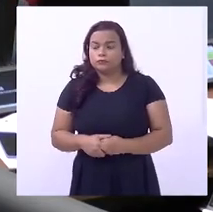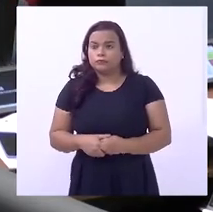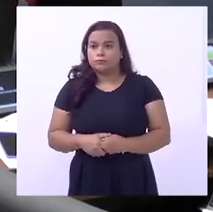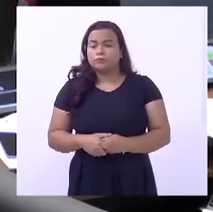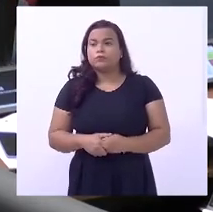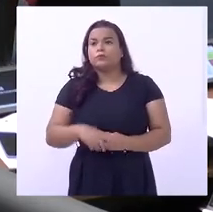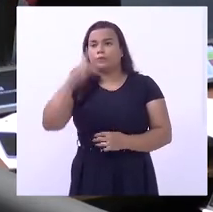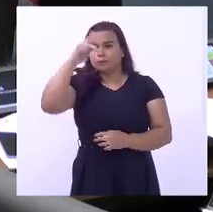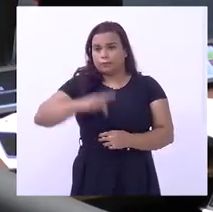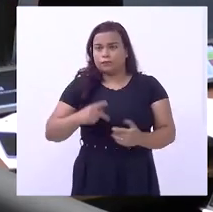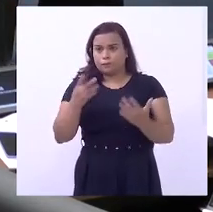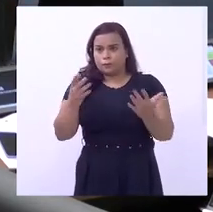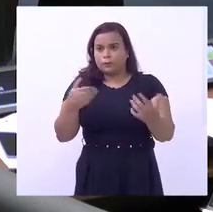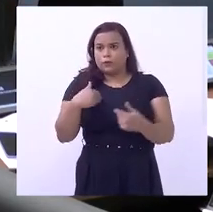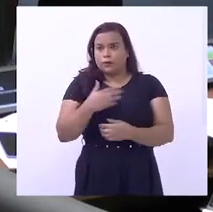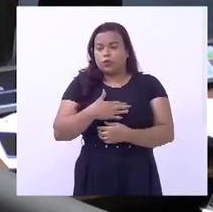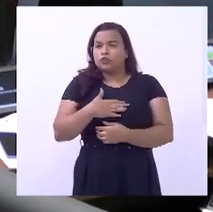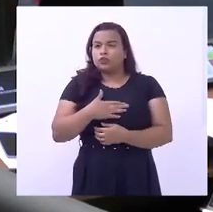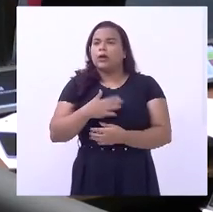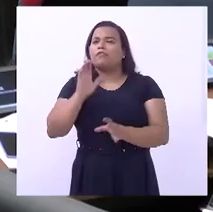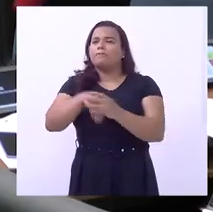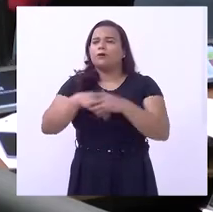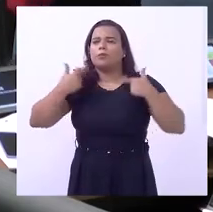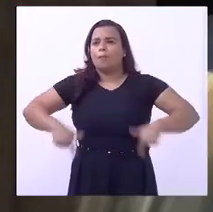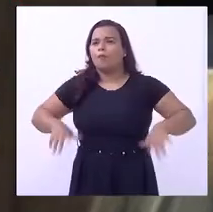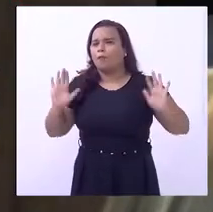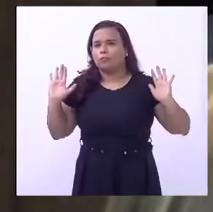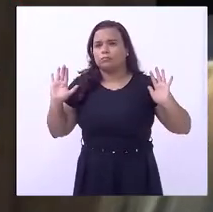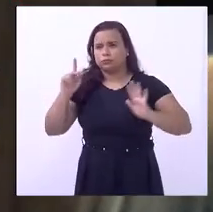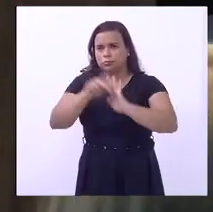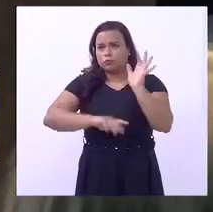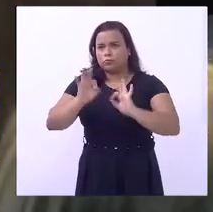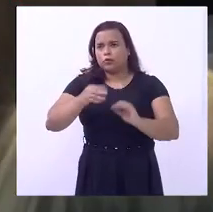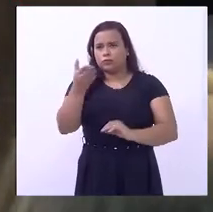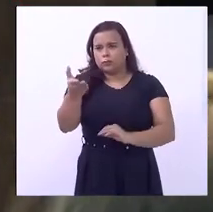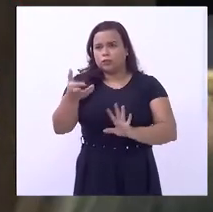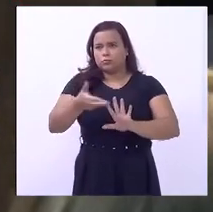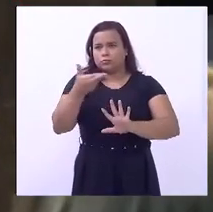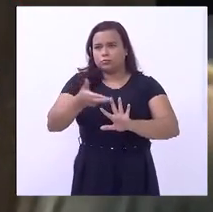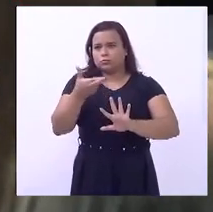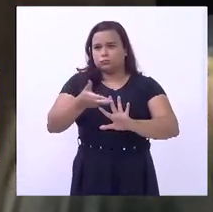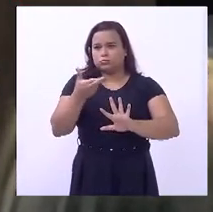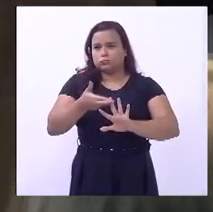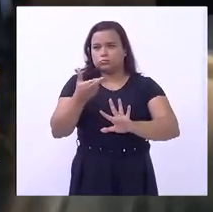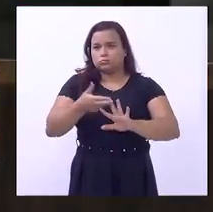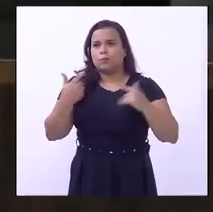Presidente, eu queria votar abstenção nesse projeto de resolução. Abstenção, 10-10 de 22.